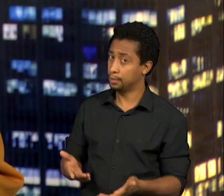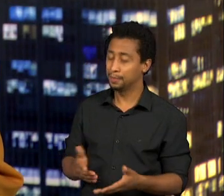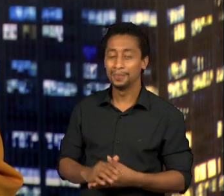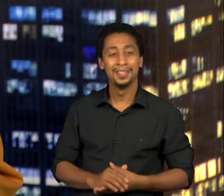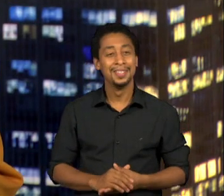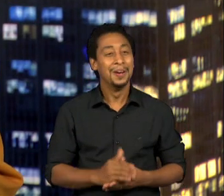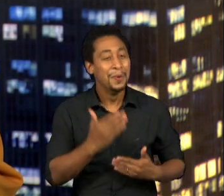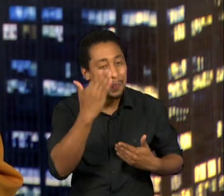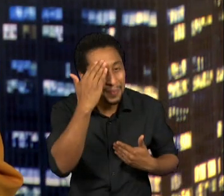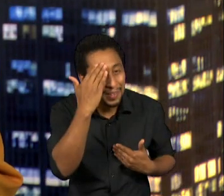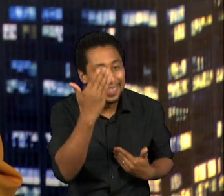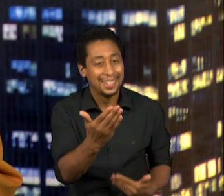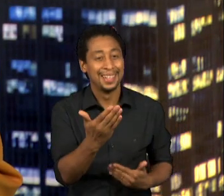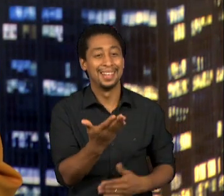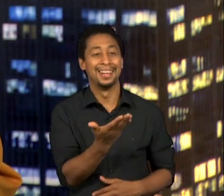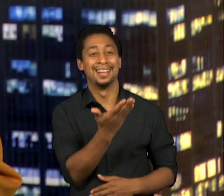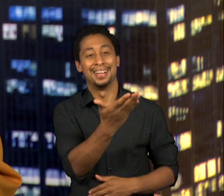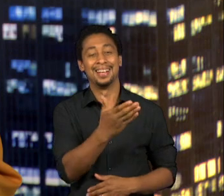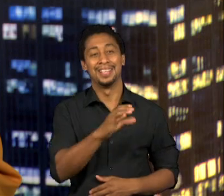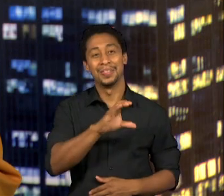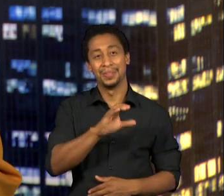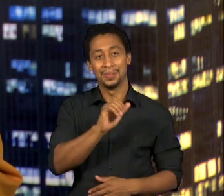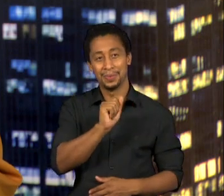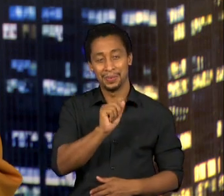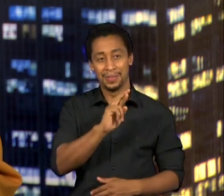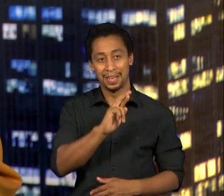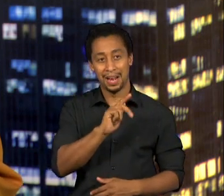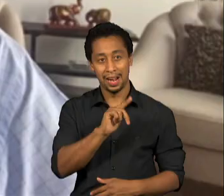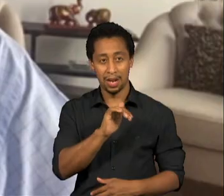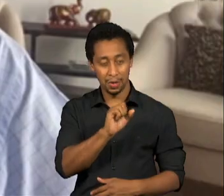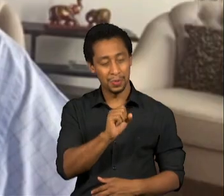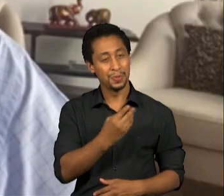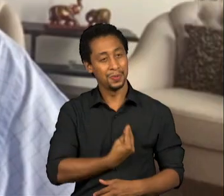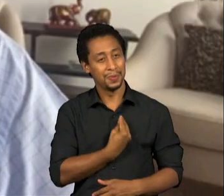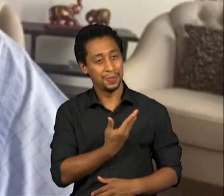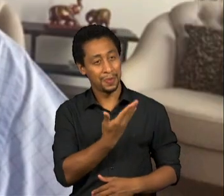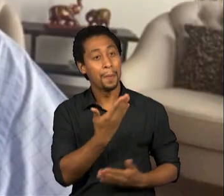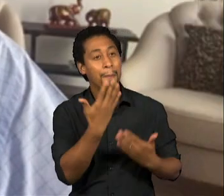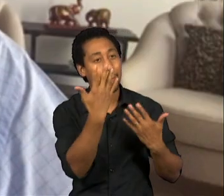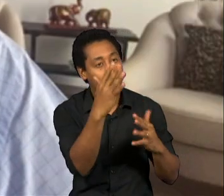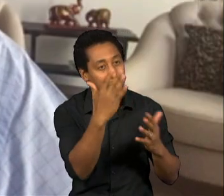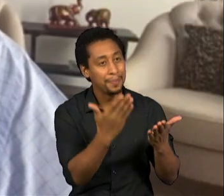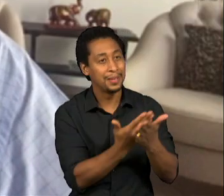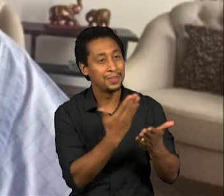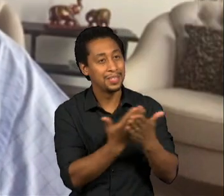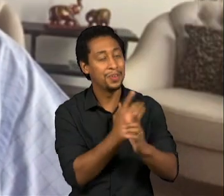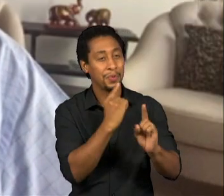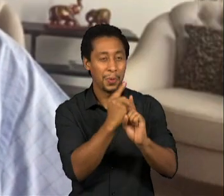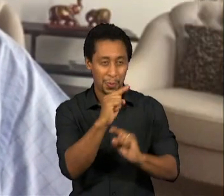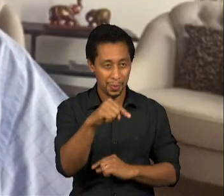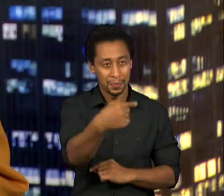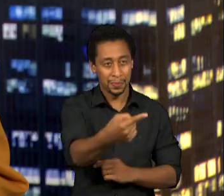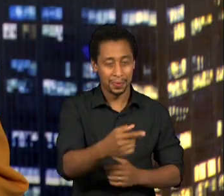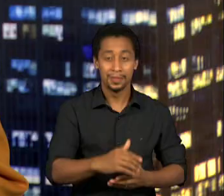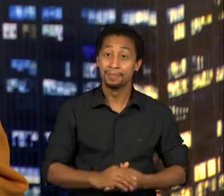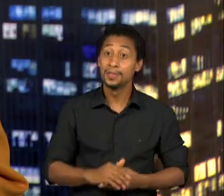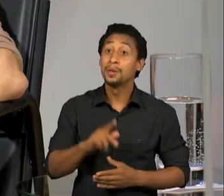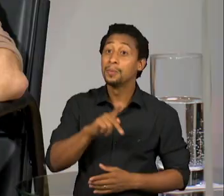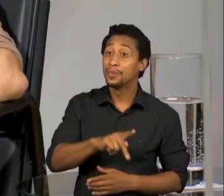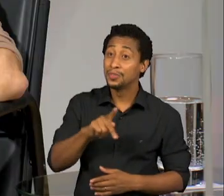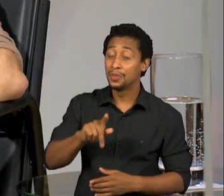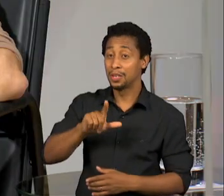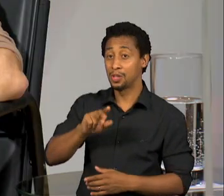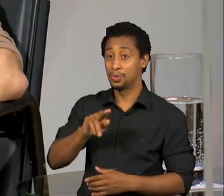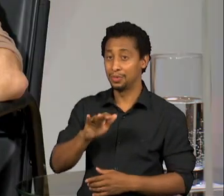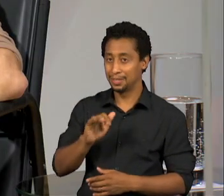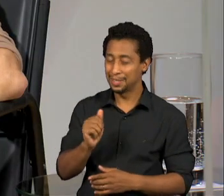viu? Pela presença aqui com a gente e parabéns pelo livro. Até uma próxima oportunidade. Obrigado. Professora,